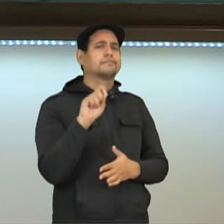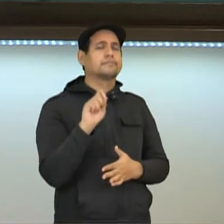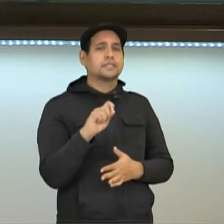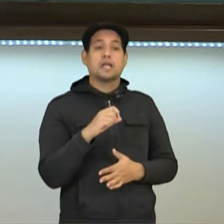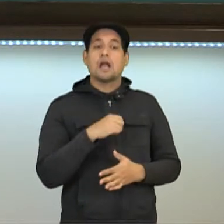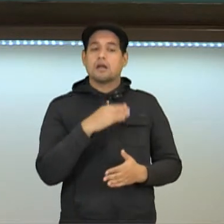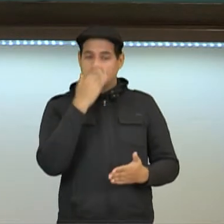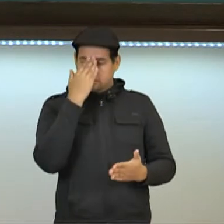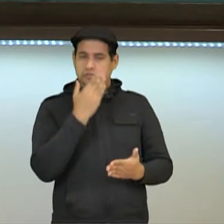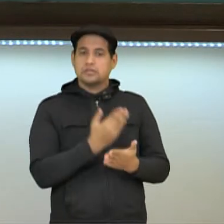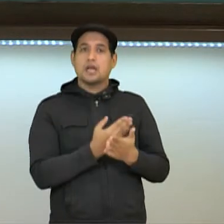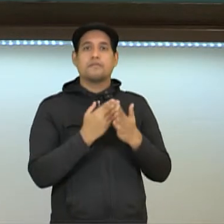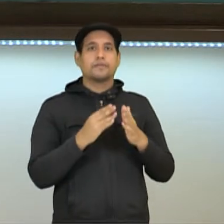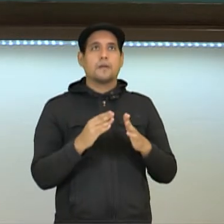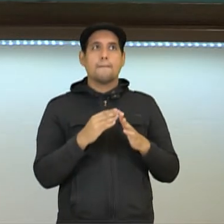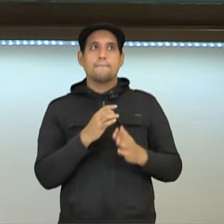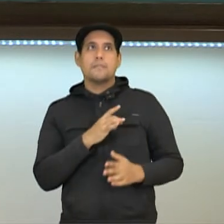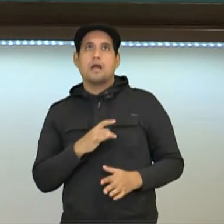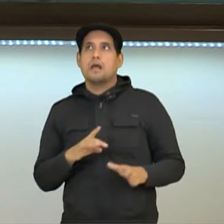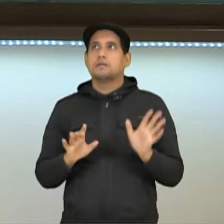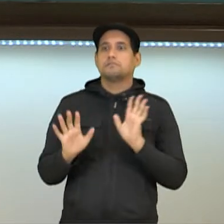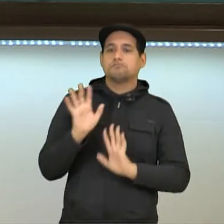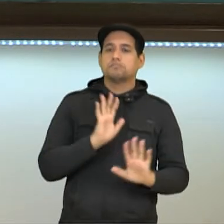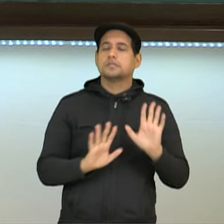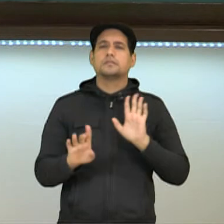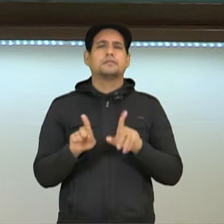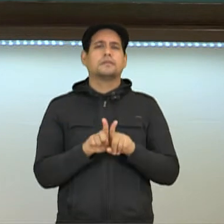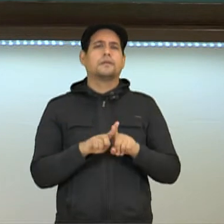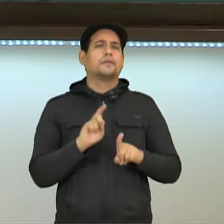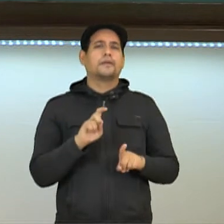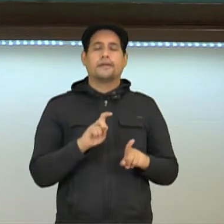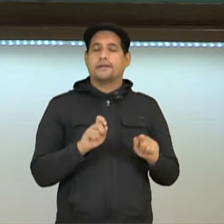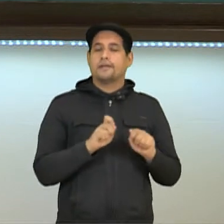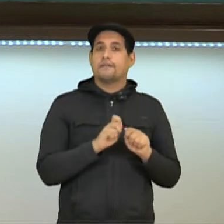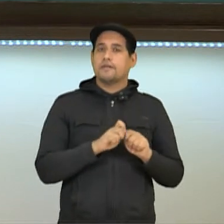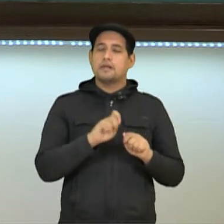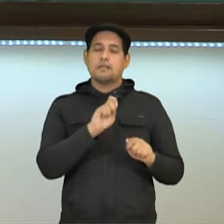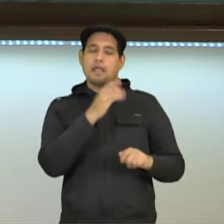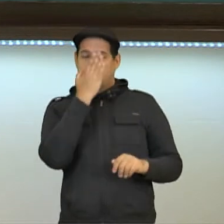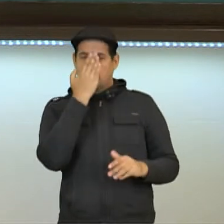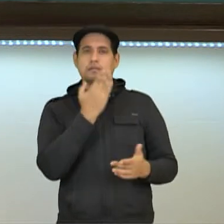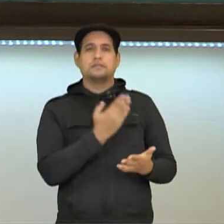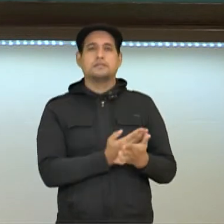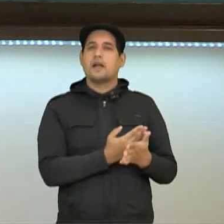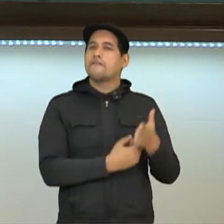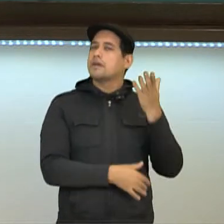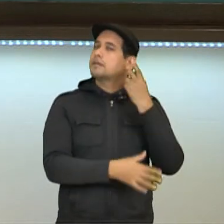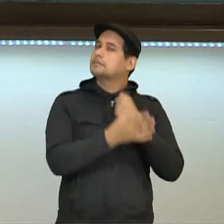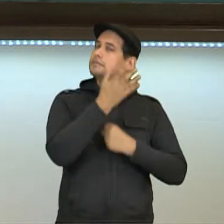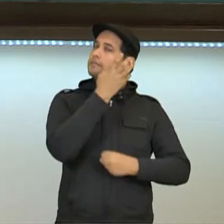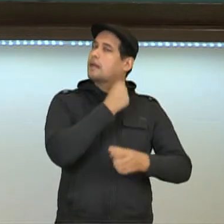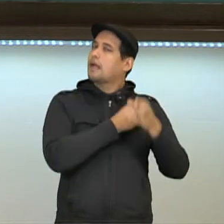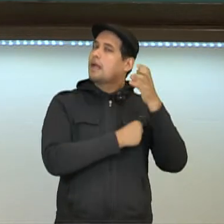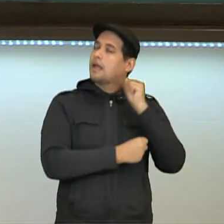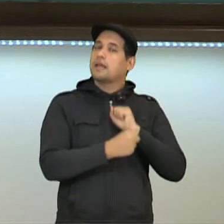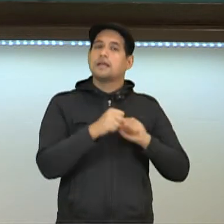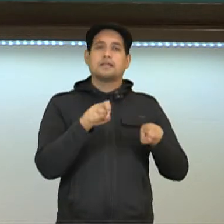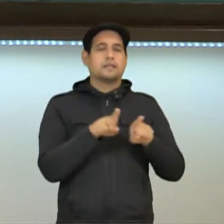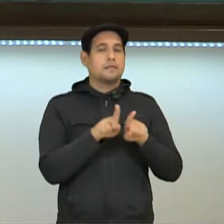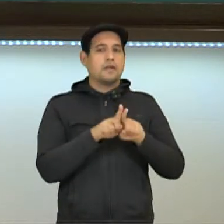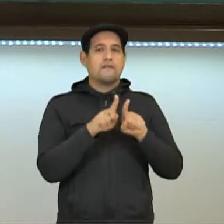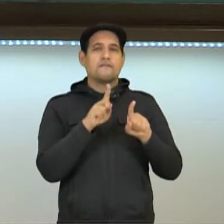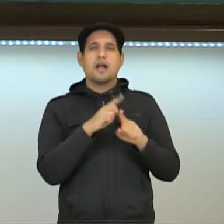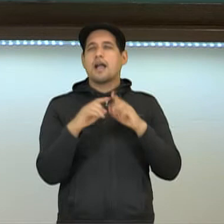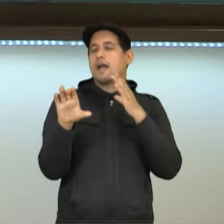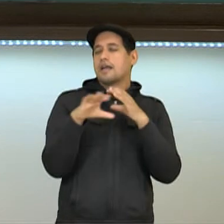tinham crenças, superstições, que faziam com que eles acreditassem em sereia, que as sereias iriam encantar